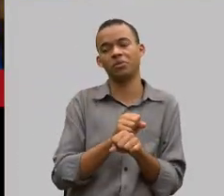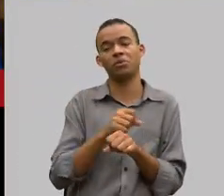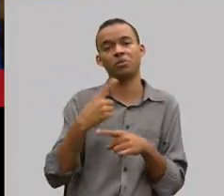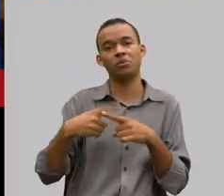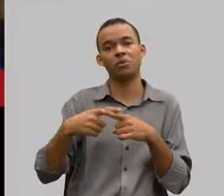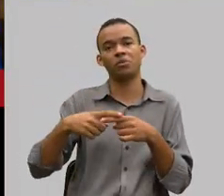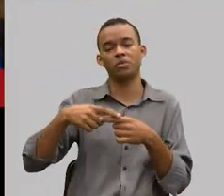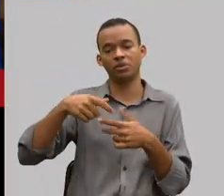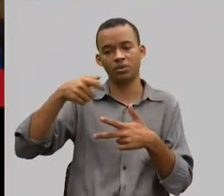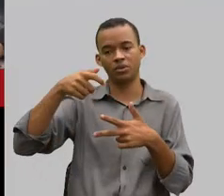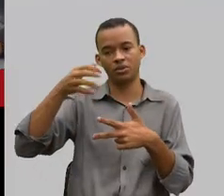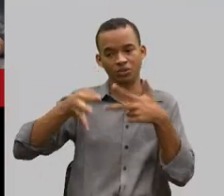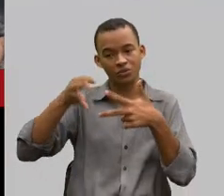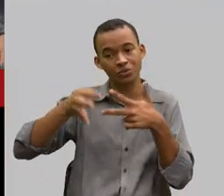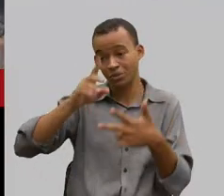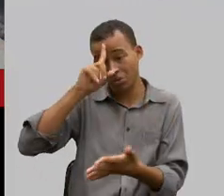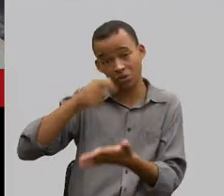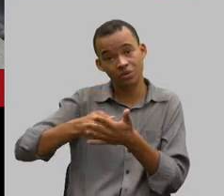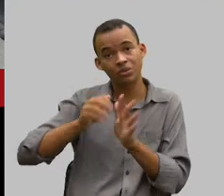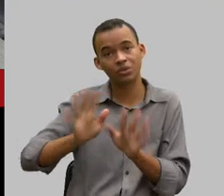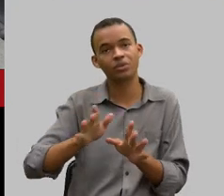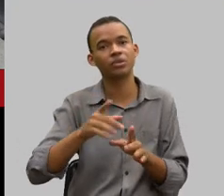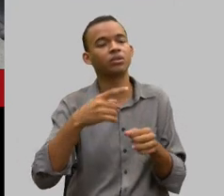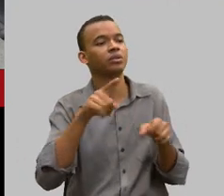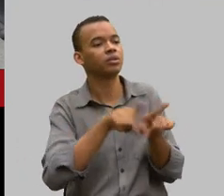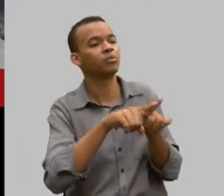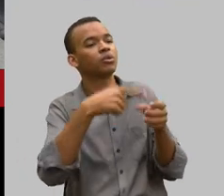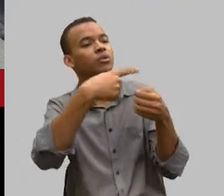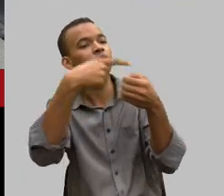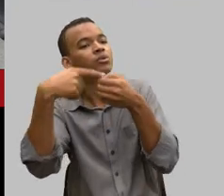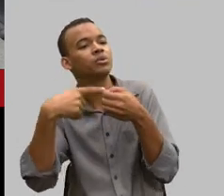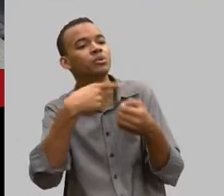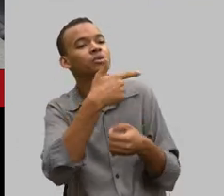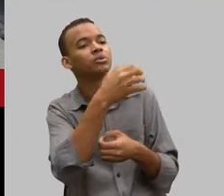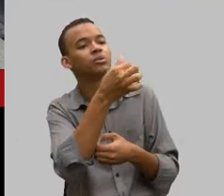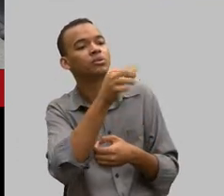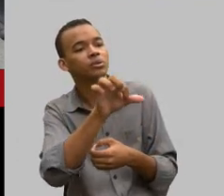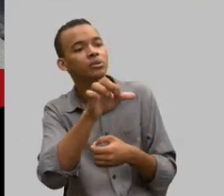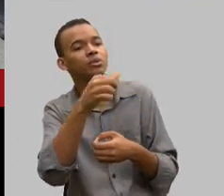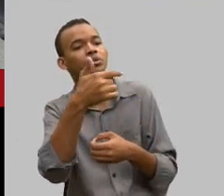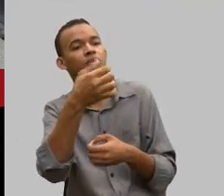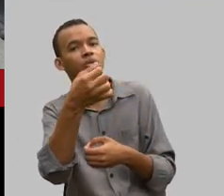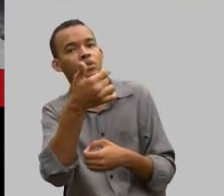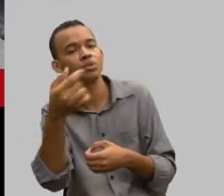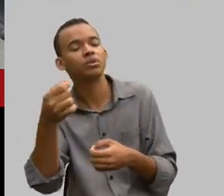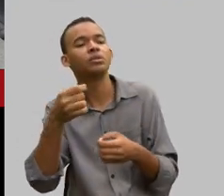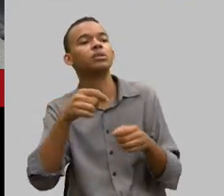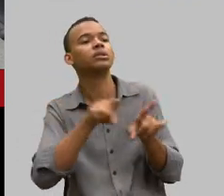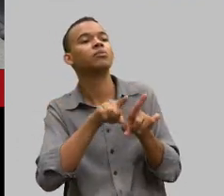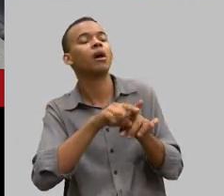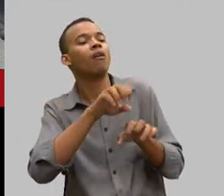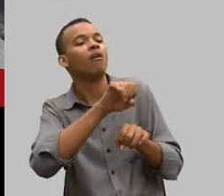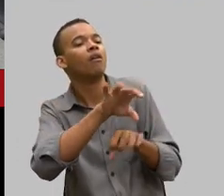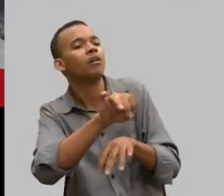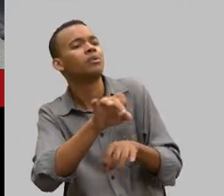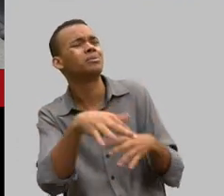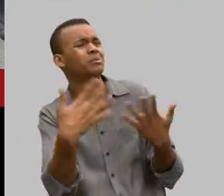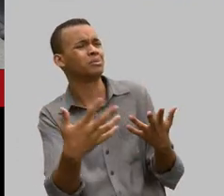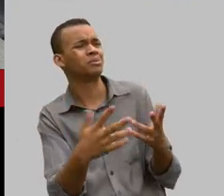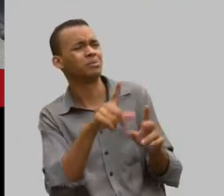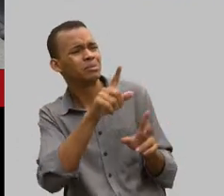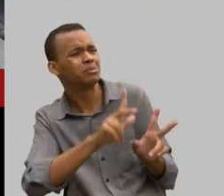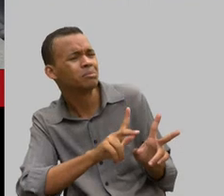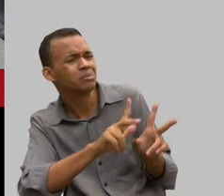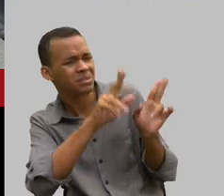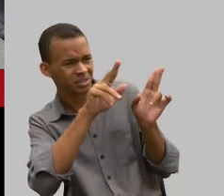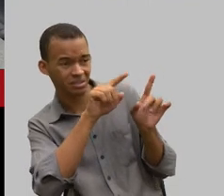governo municípios 2019 2020 os 5 bilhões da educação o senhor também não vai falar senhor tá fazendo um